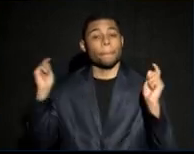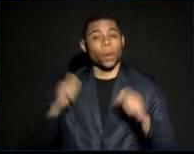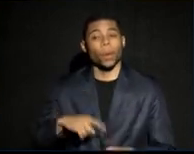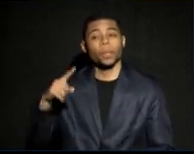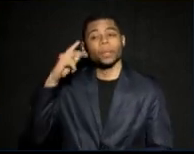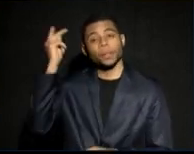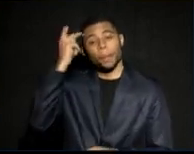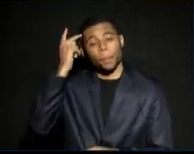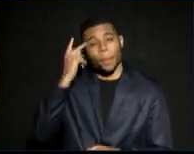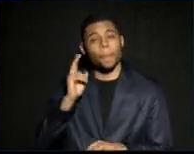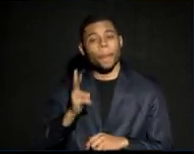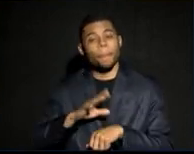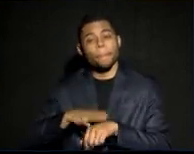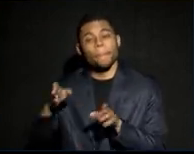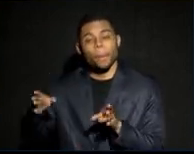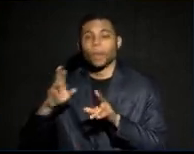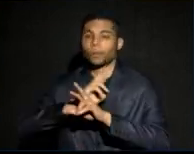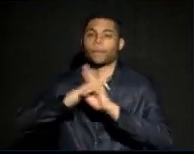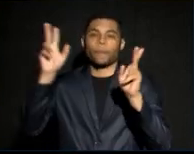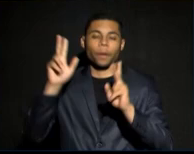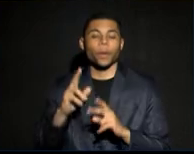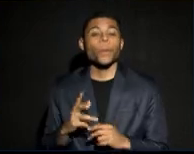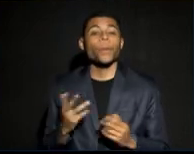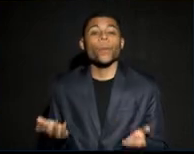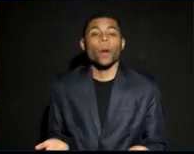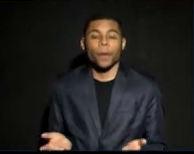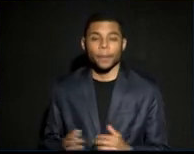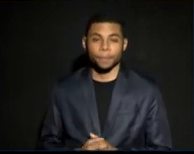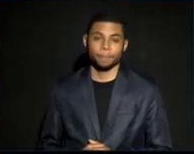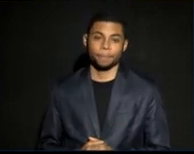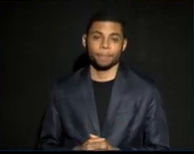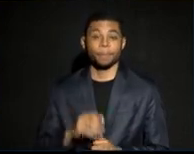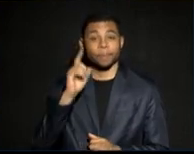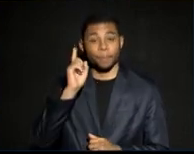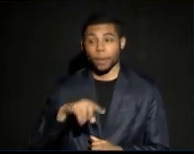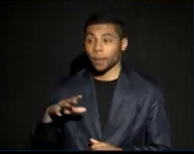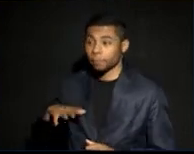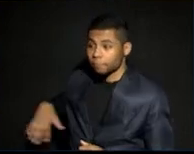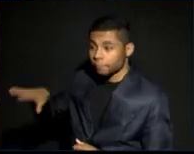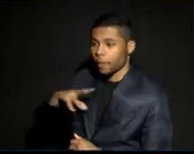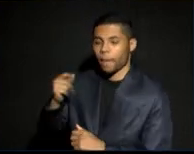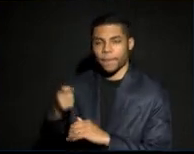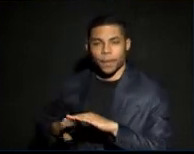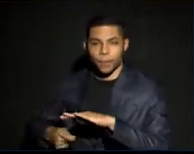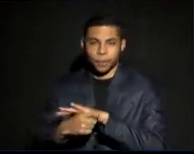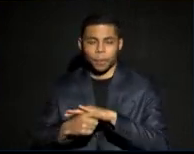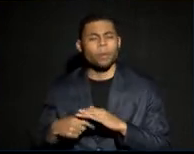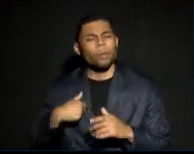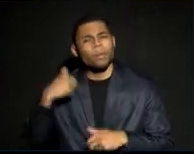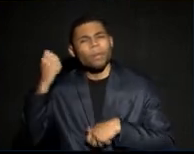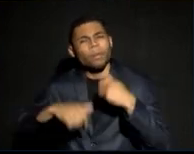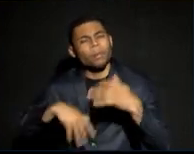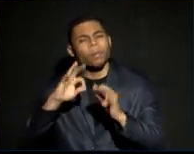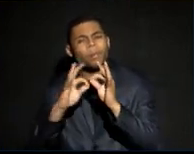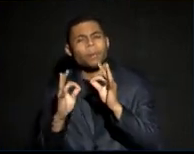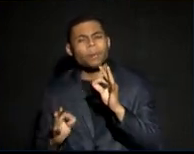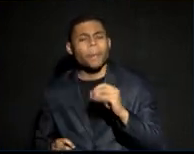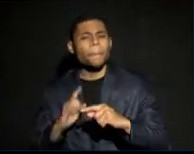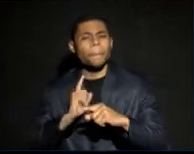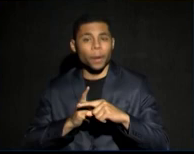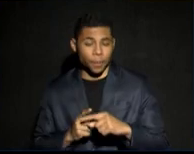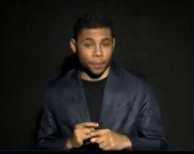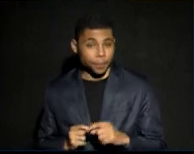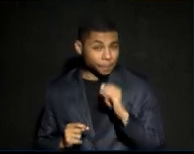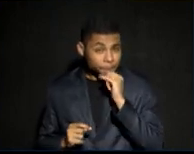hoje São Paulo chegar no momento muito diferente que é a o grande investimento público por que que eu tô contando isso Sila porque